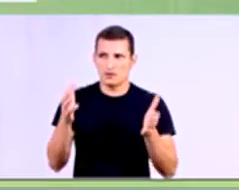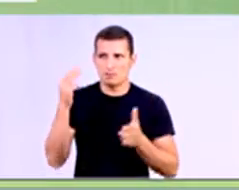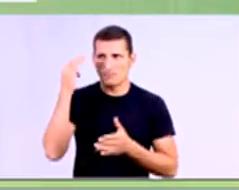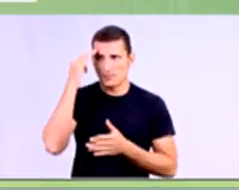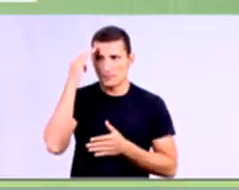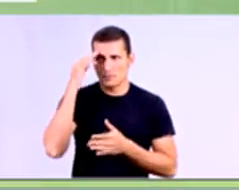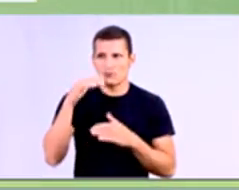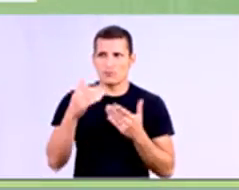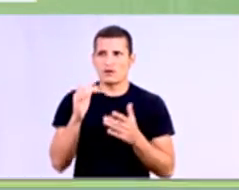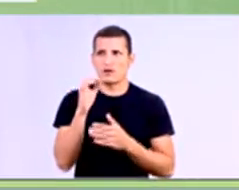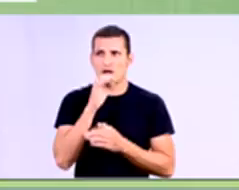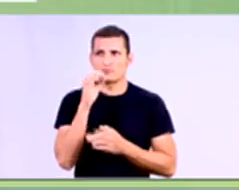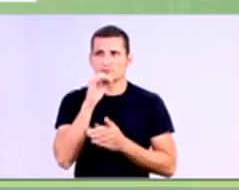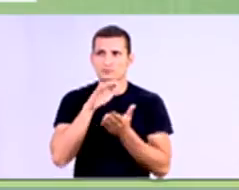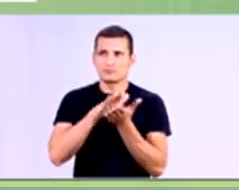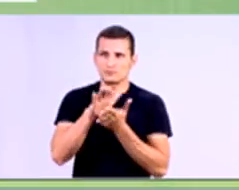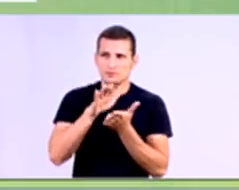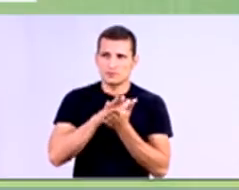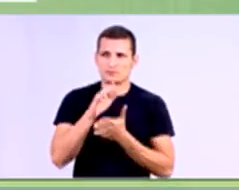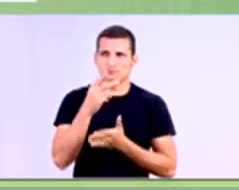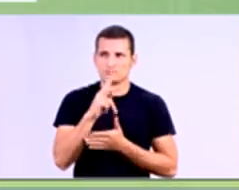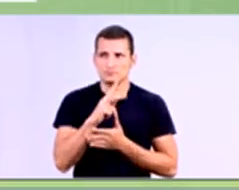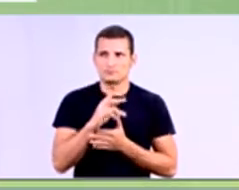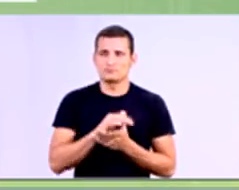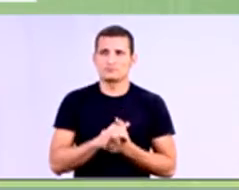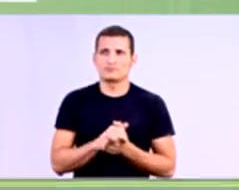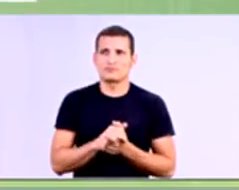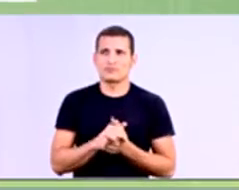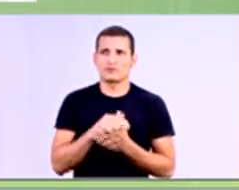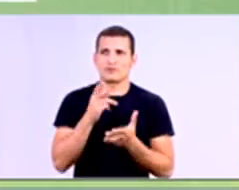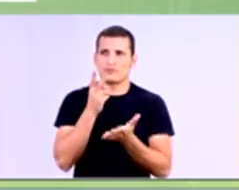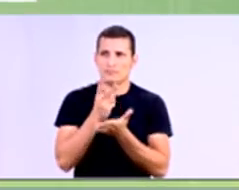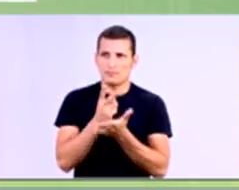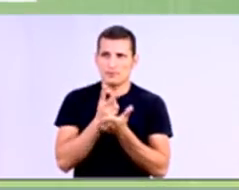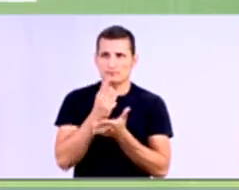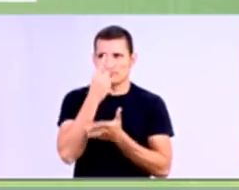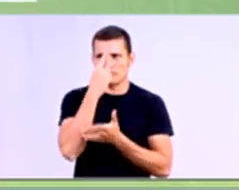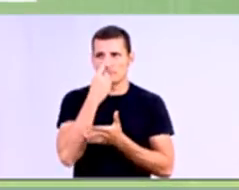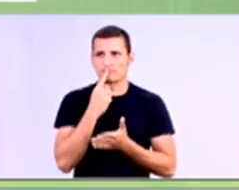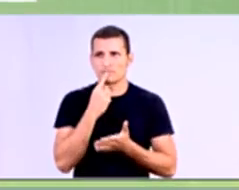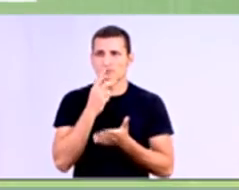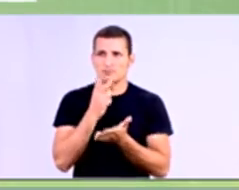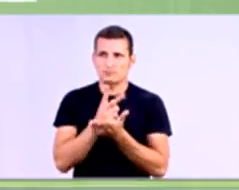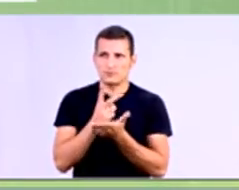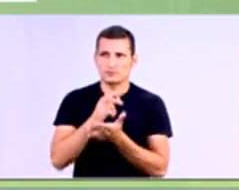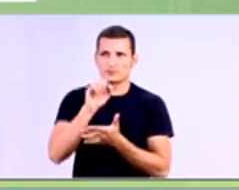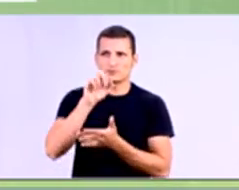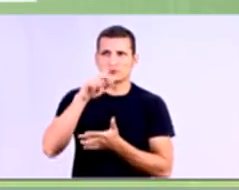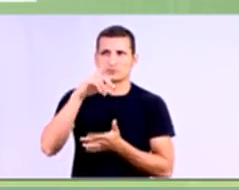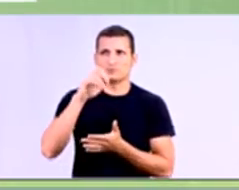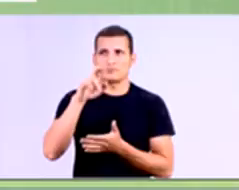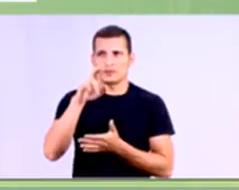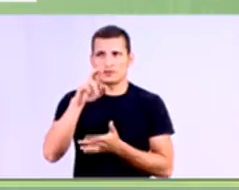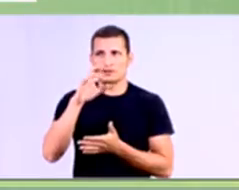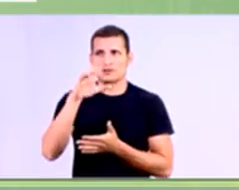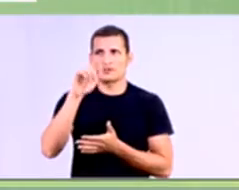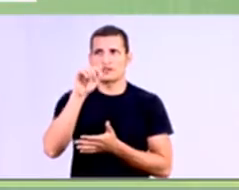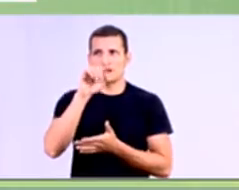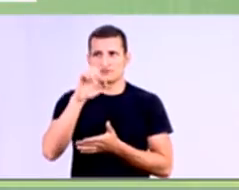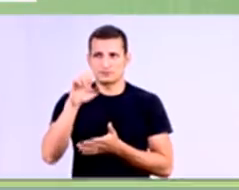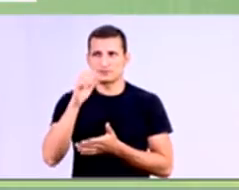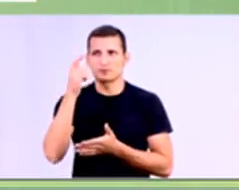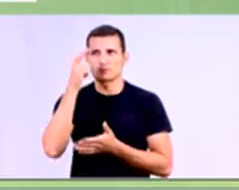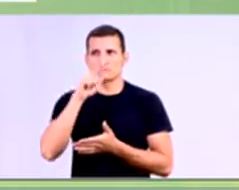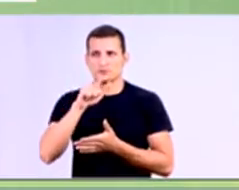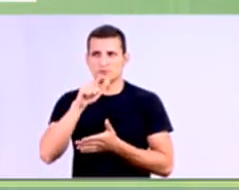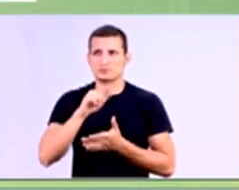e qual a velocidade de impressão dela. Então, no mesmo perfil, né, na mesma superclasse, eu consigo determinar